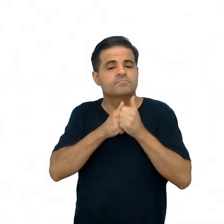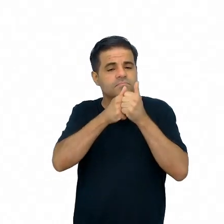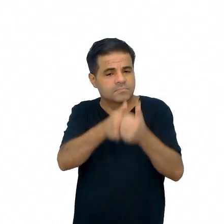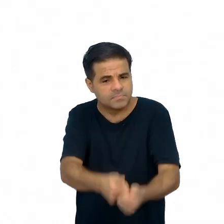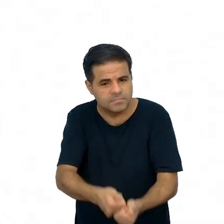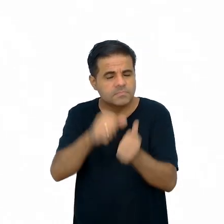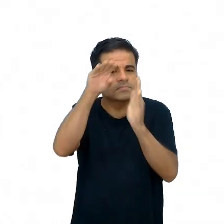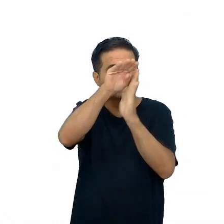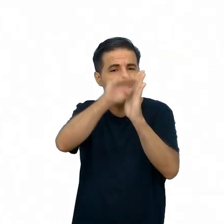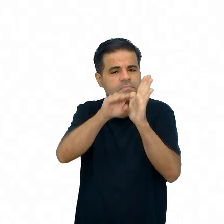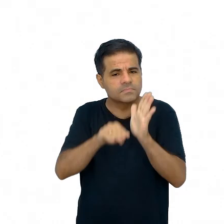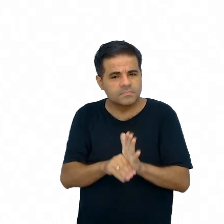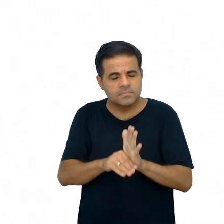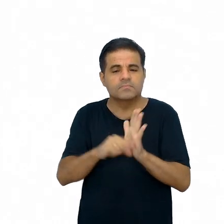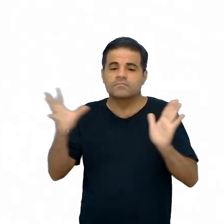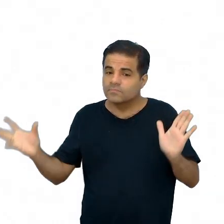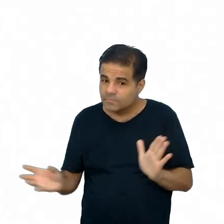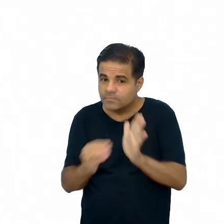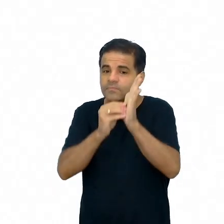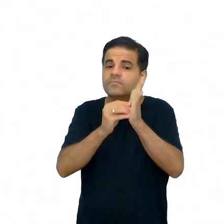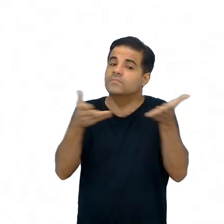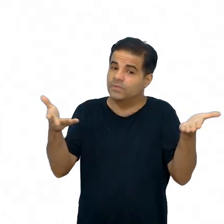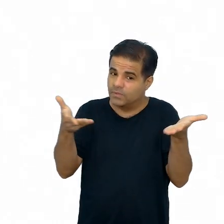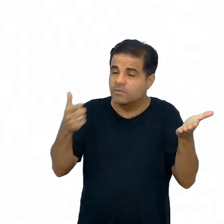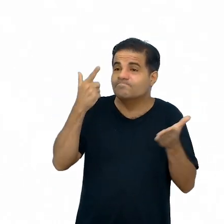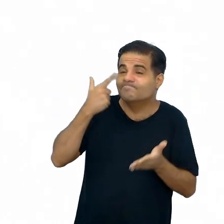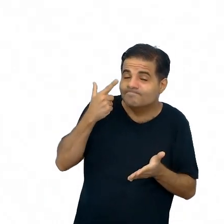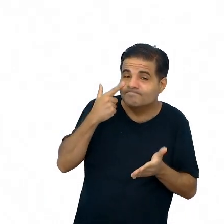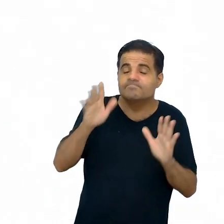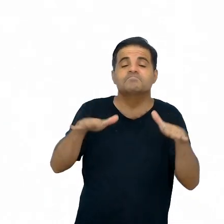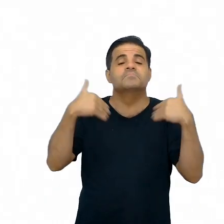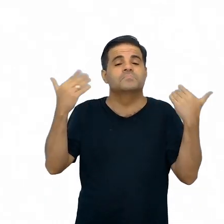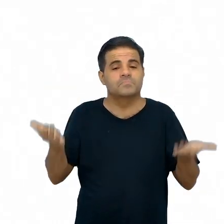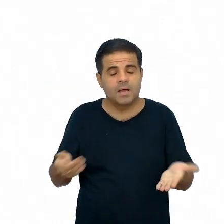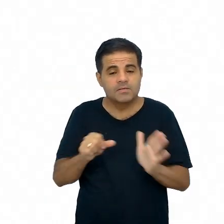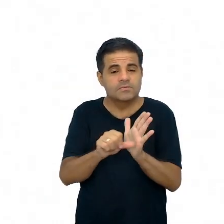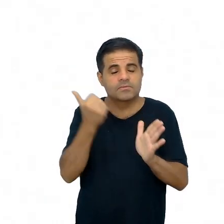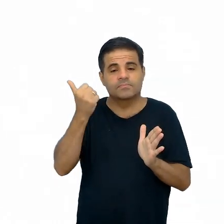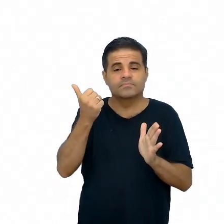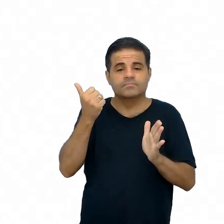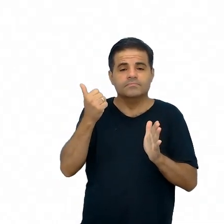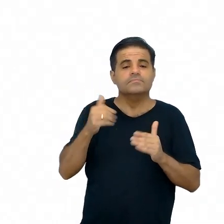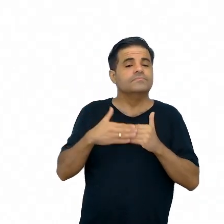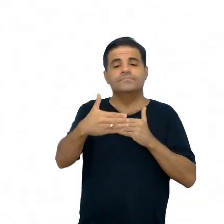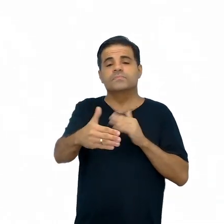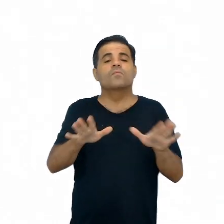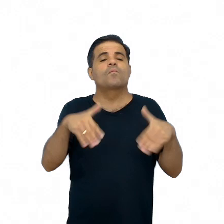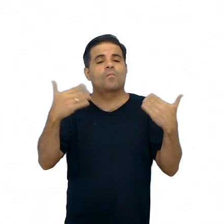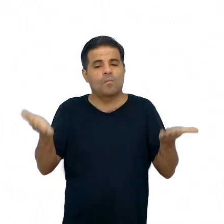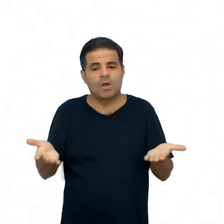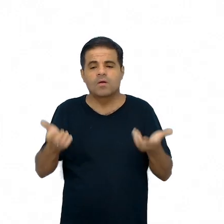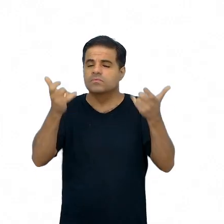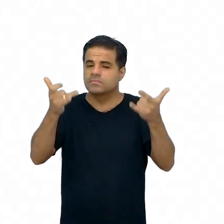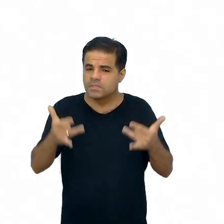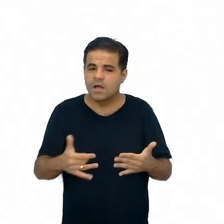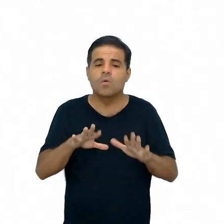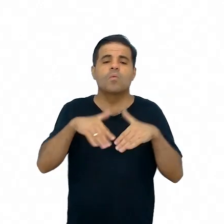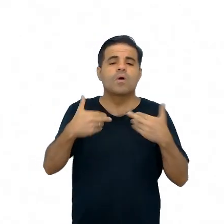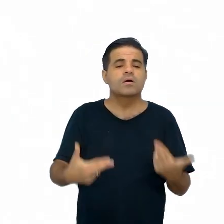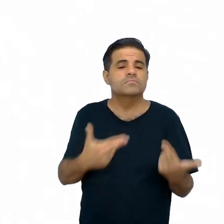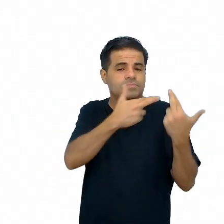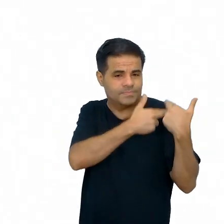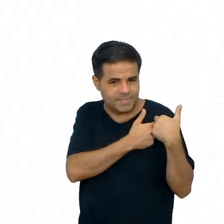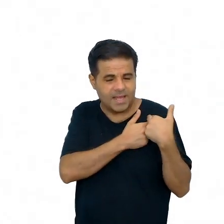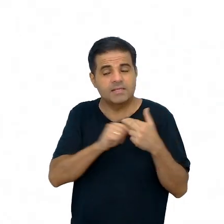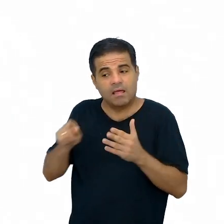alguns questionamentos. Então, vamos ver quais são, né? O primeiro questionamento diz: qual o papel que